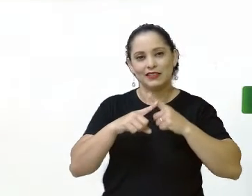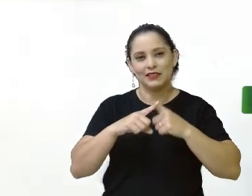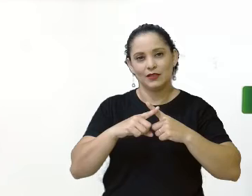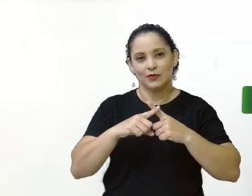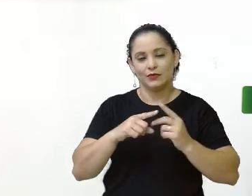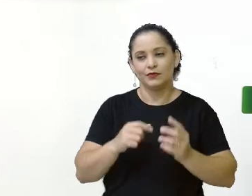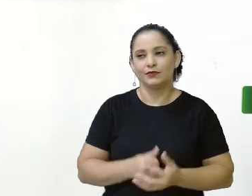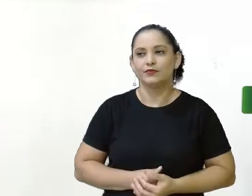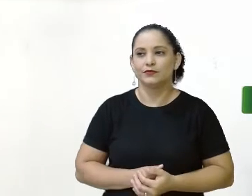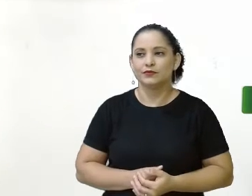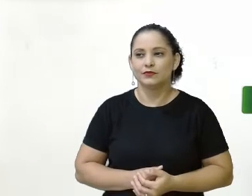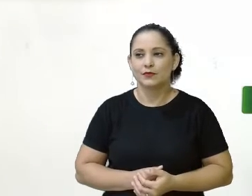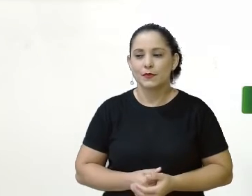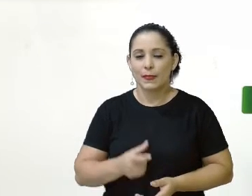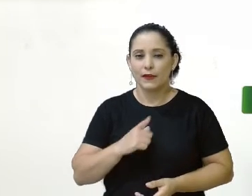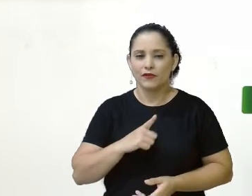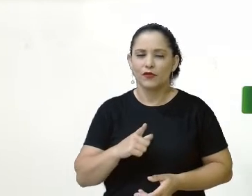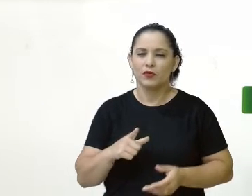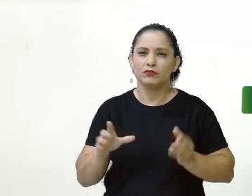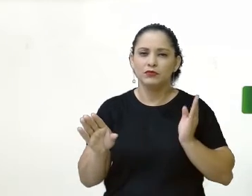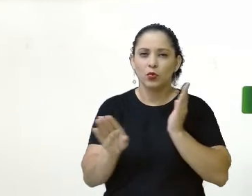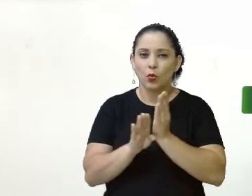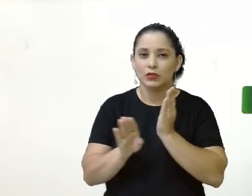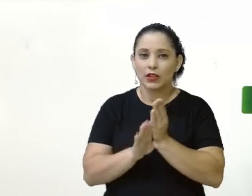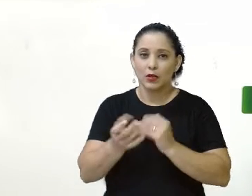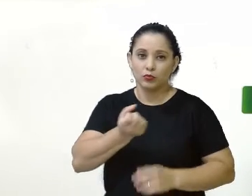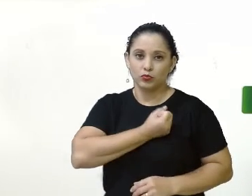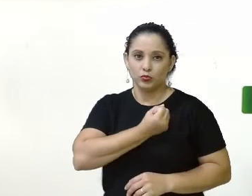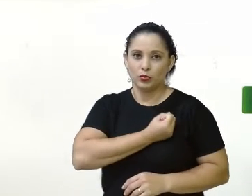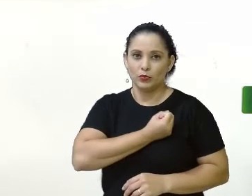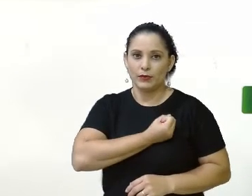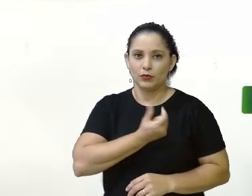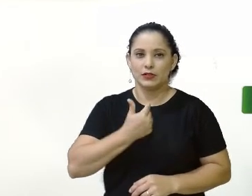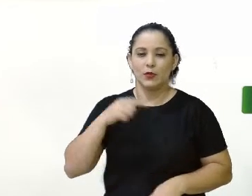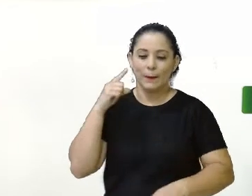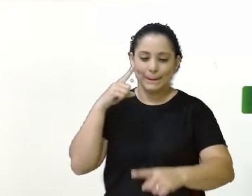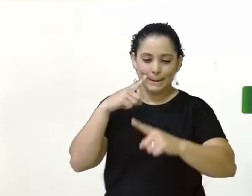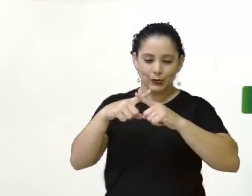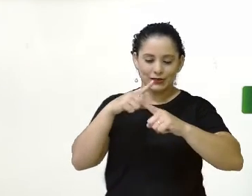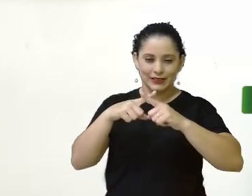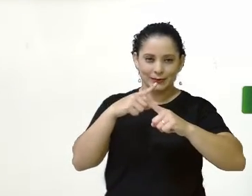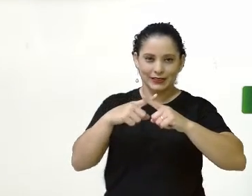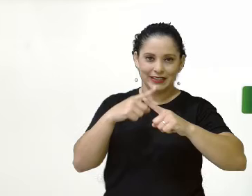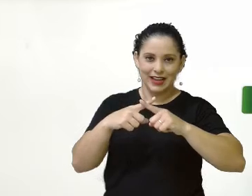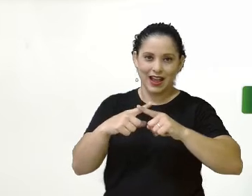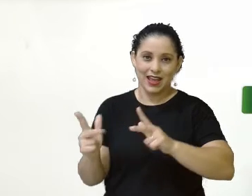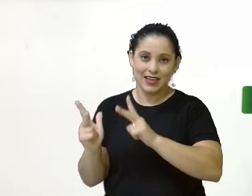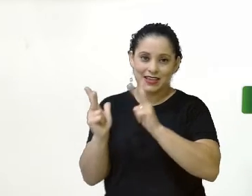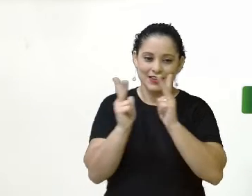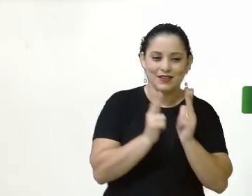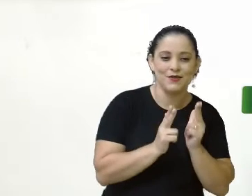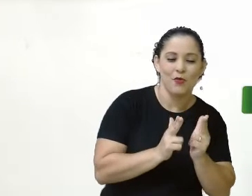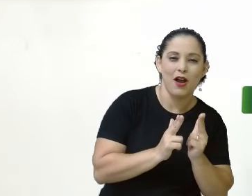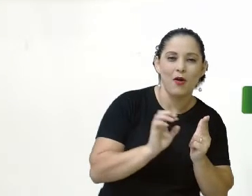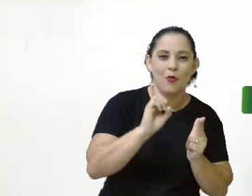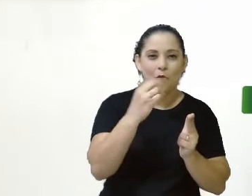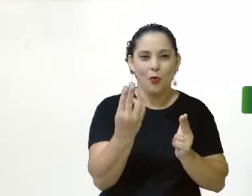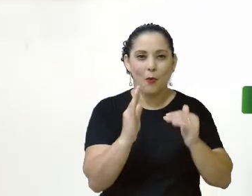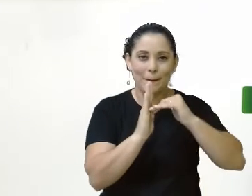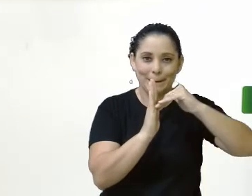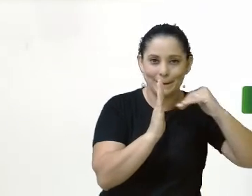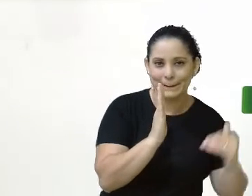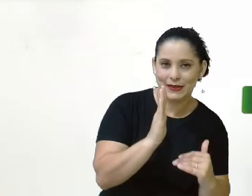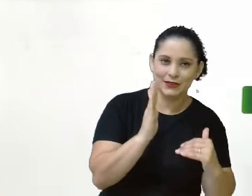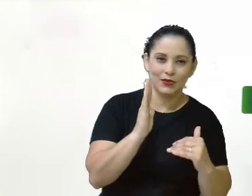Eu vou encontrar um número que, se eu multiplicar, será igual ou